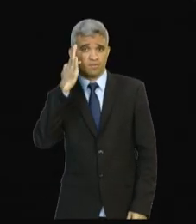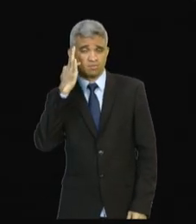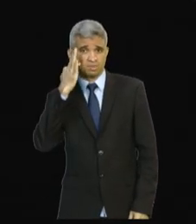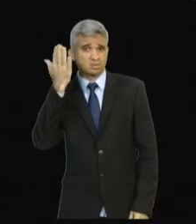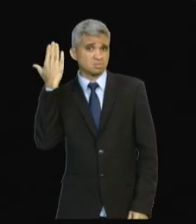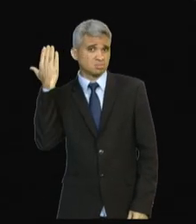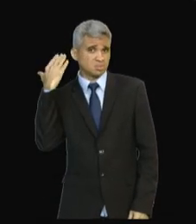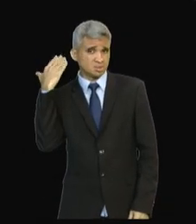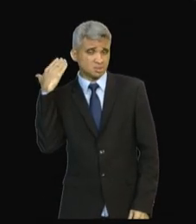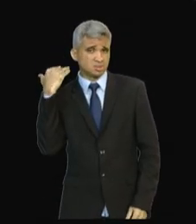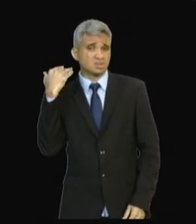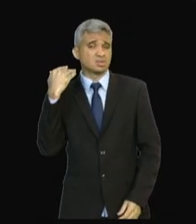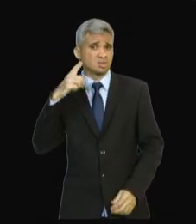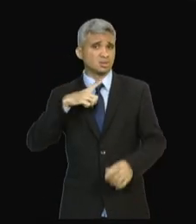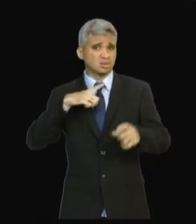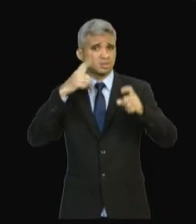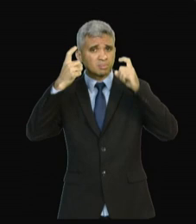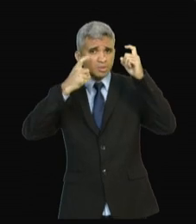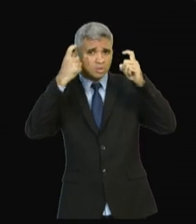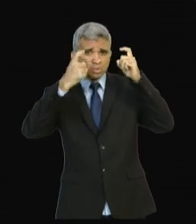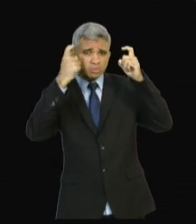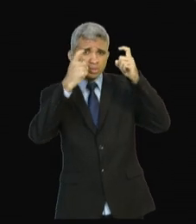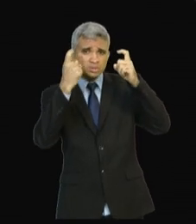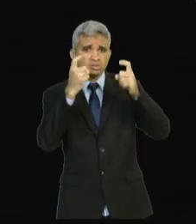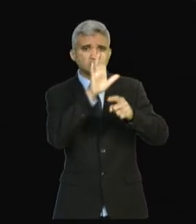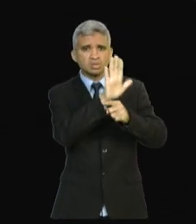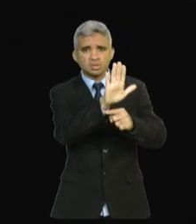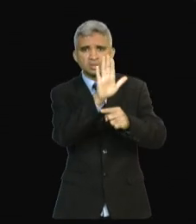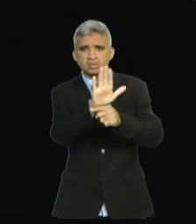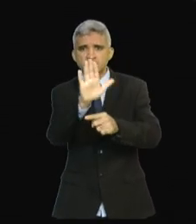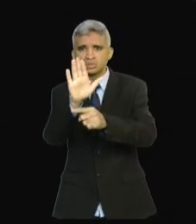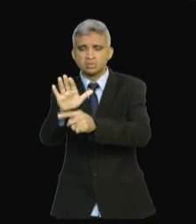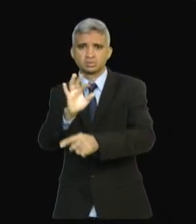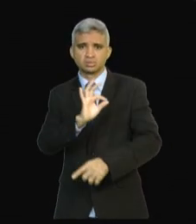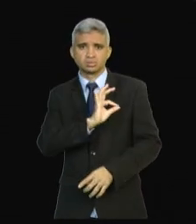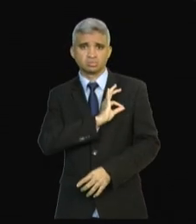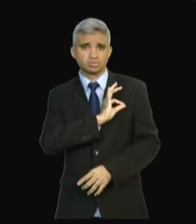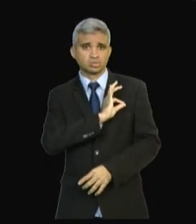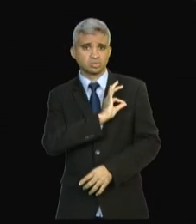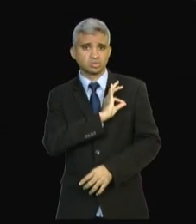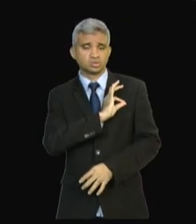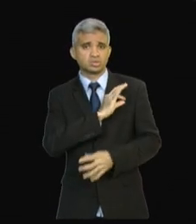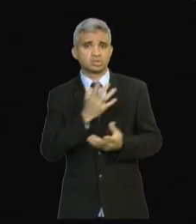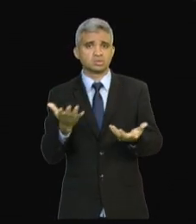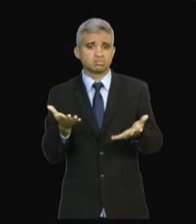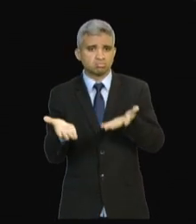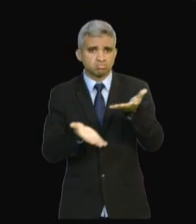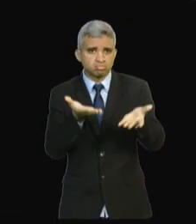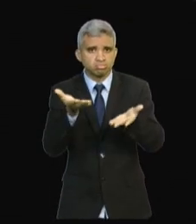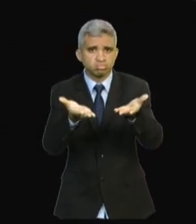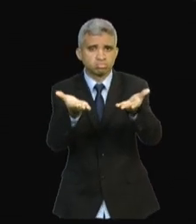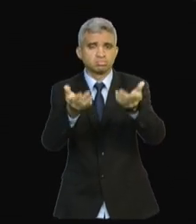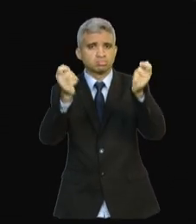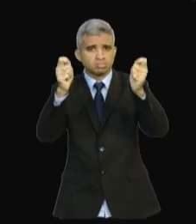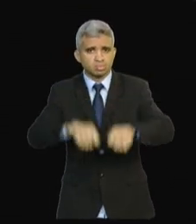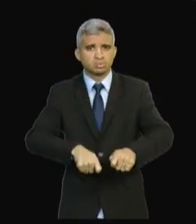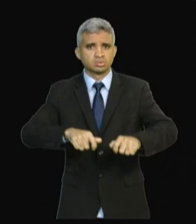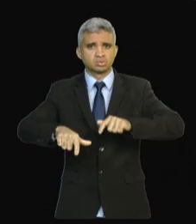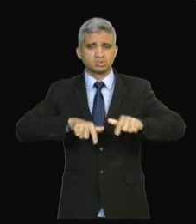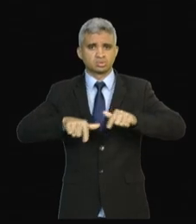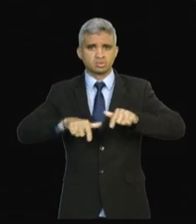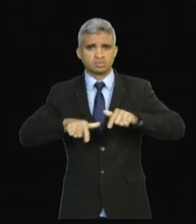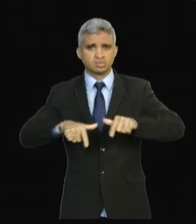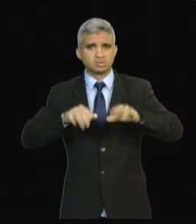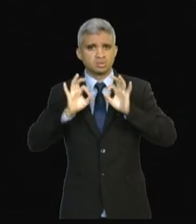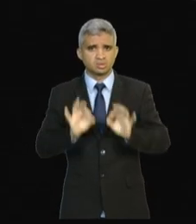dar para os servidores militares da Secretaria de Segurança condições adequadas de trabalho. E